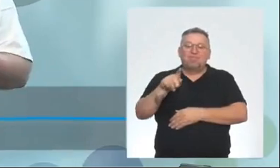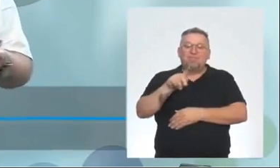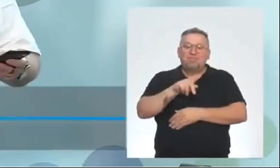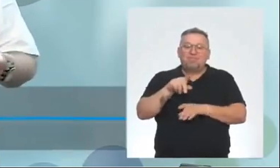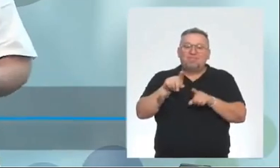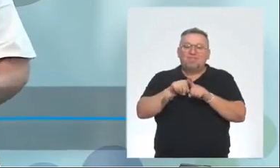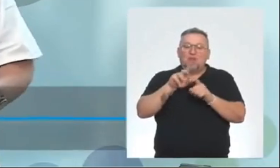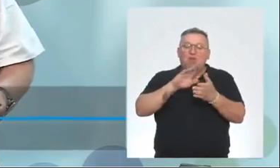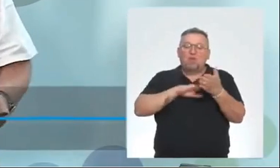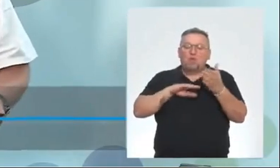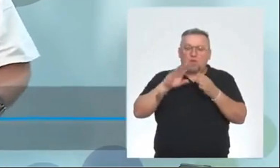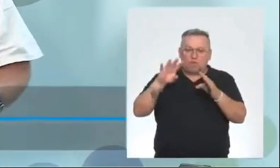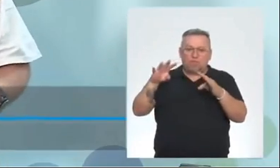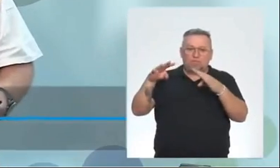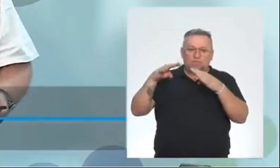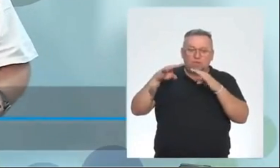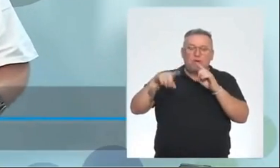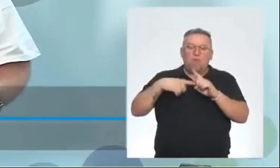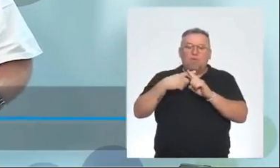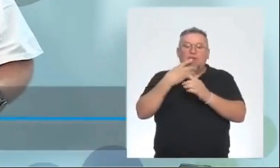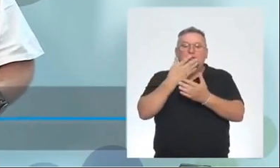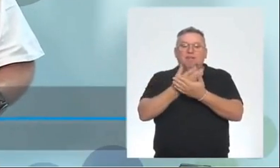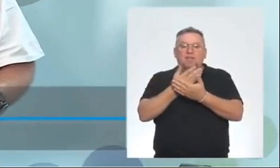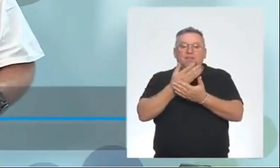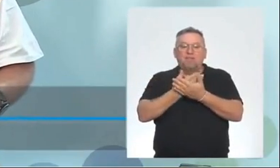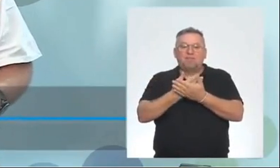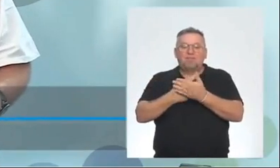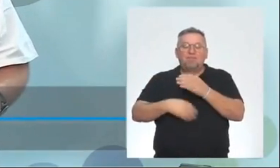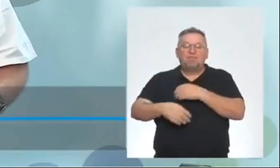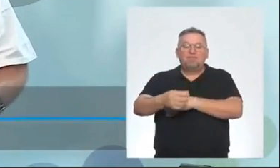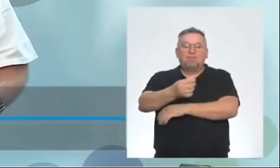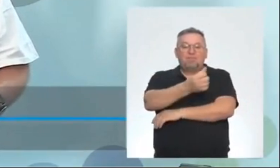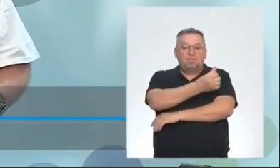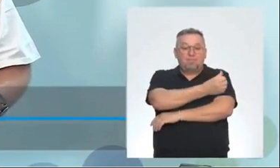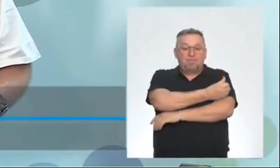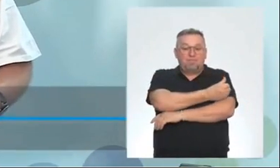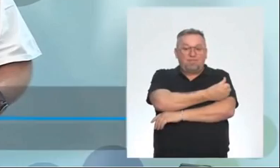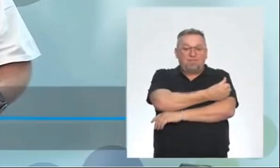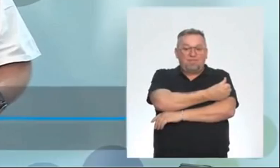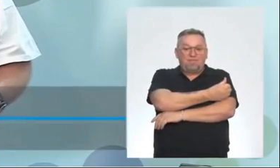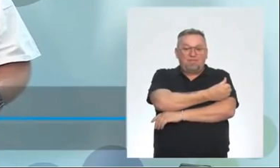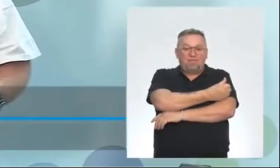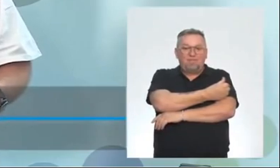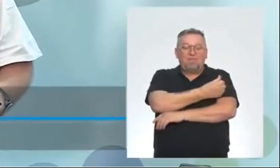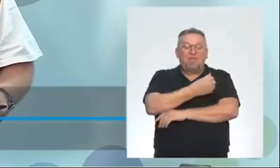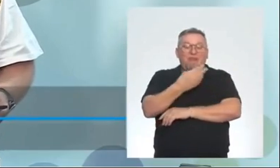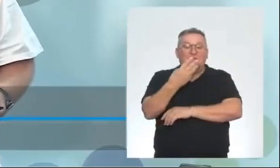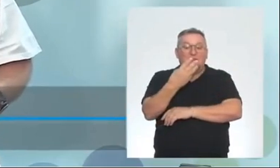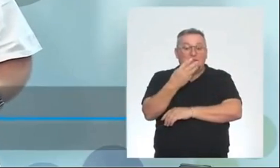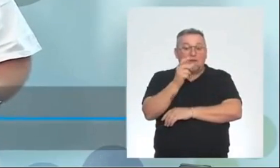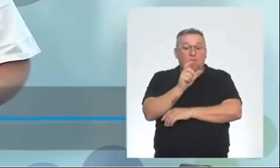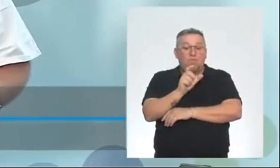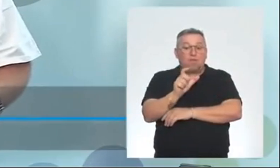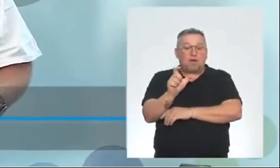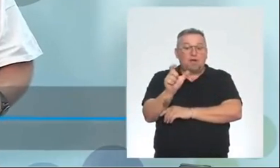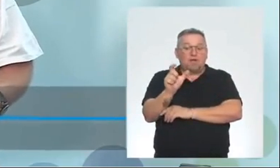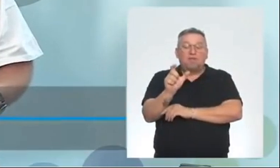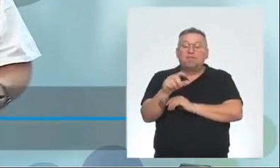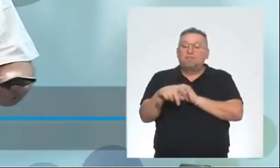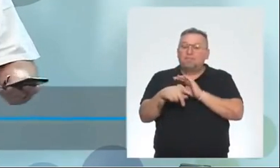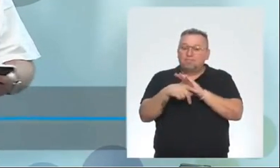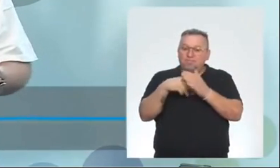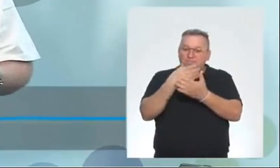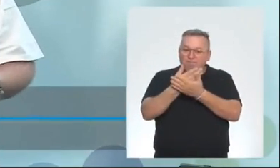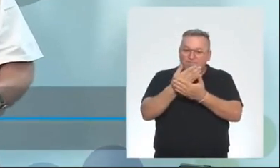e todos aí que irão acompanhar a mais essa aula do sexto ano do ensino fundamental, a terceira parte dessa aula